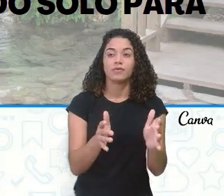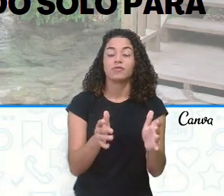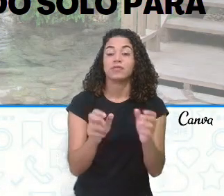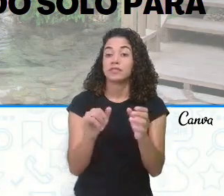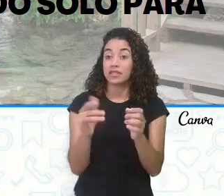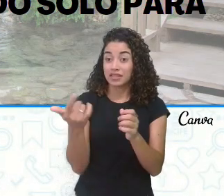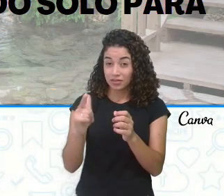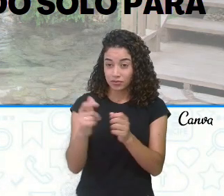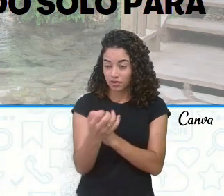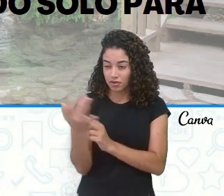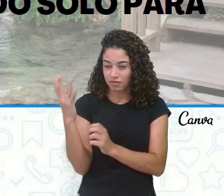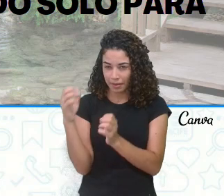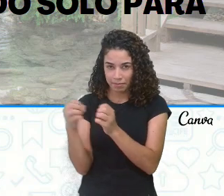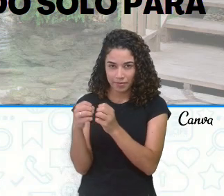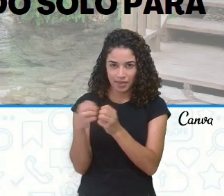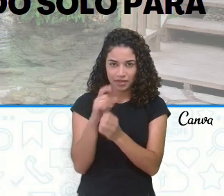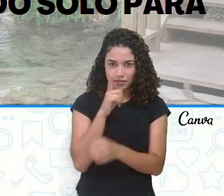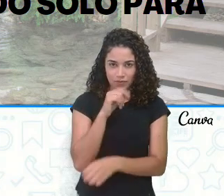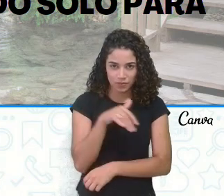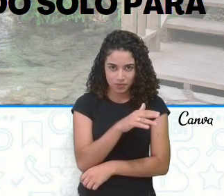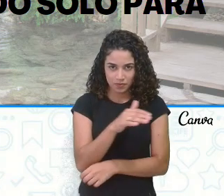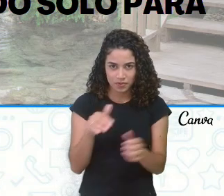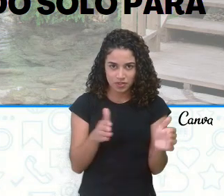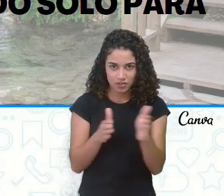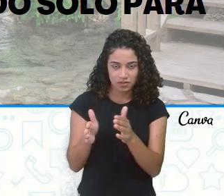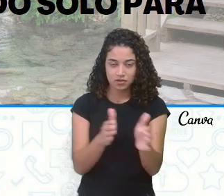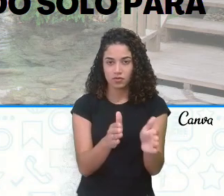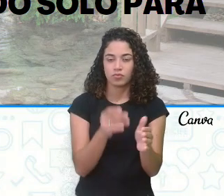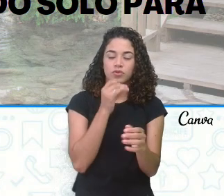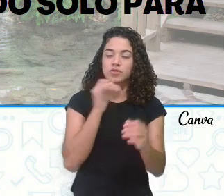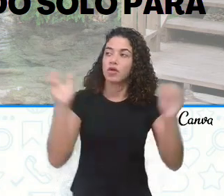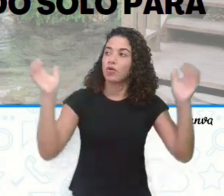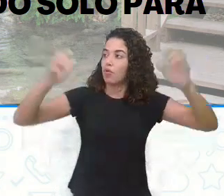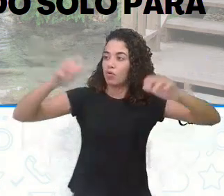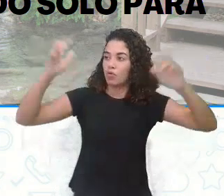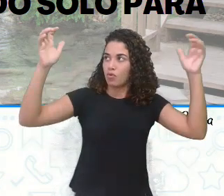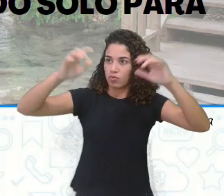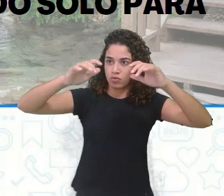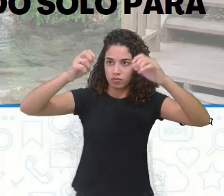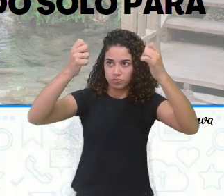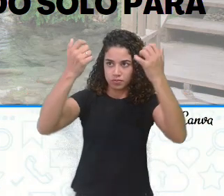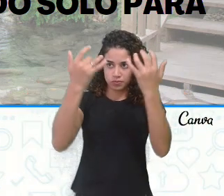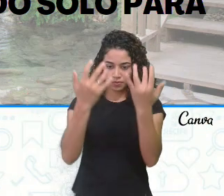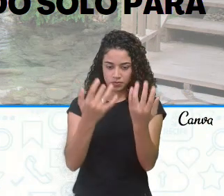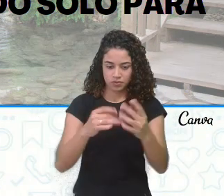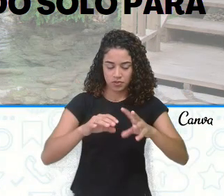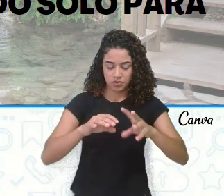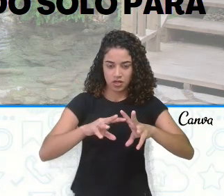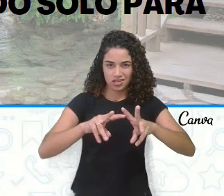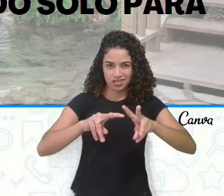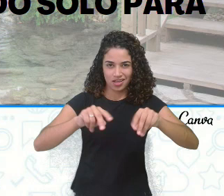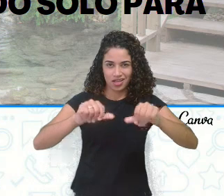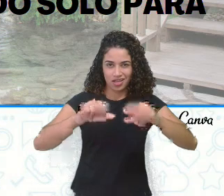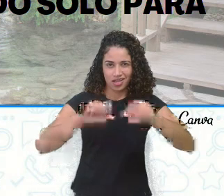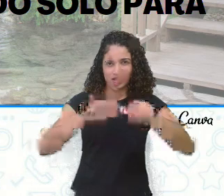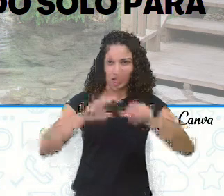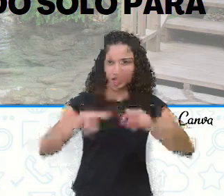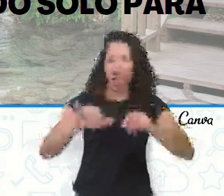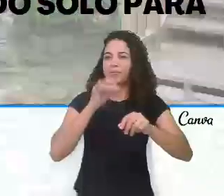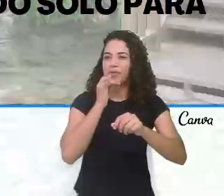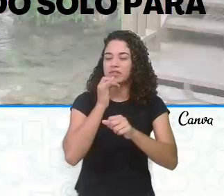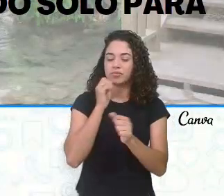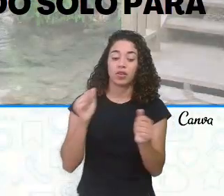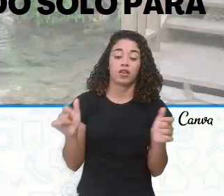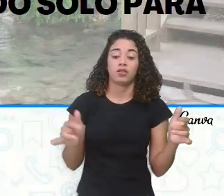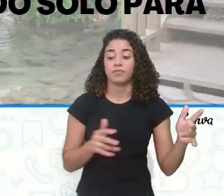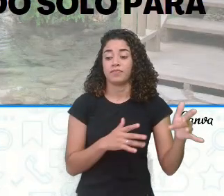acontecer? A água da chuva vai cair no solo, isso é natural, e aí vai arrastar tudo quanto é tipo de terra, né, tudo quanto é